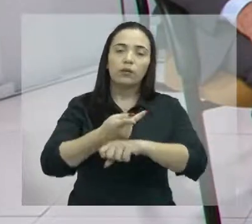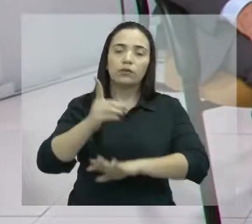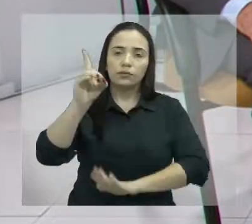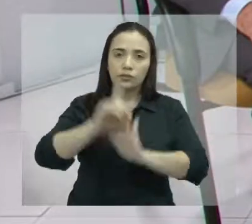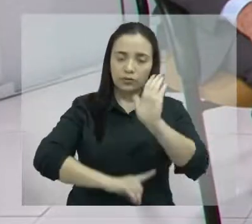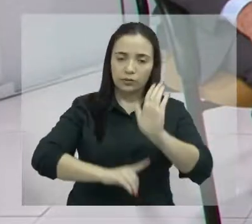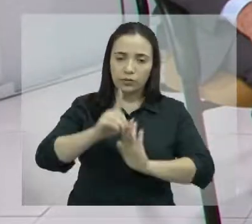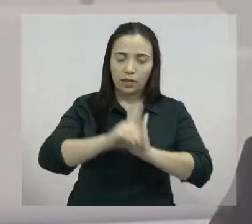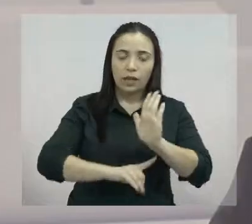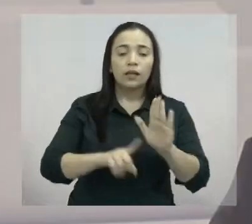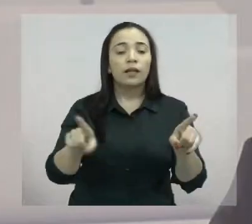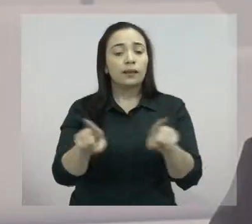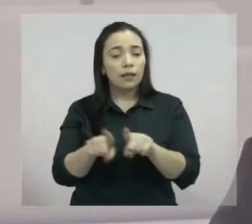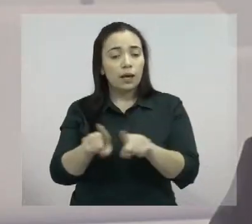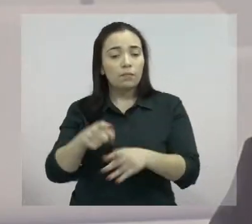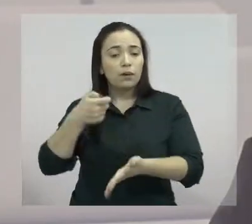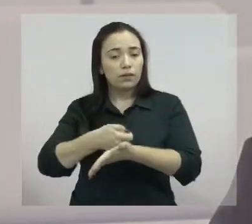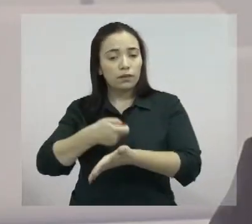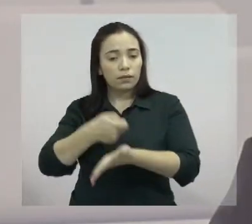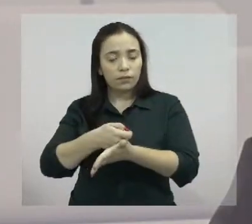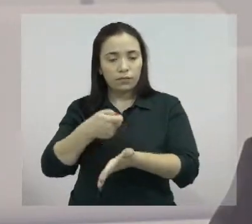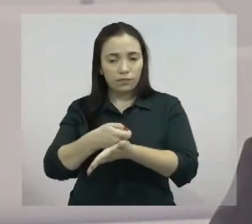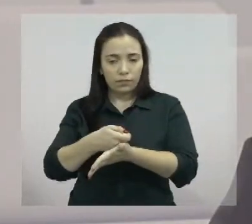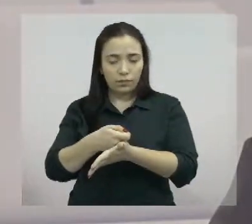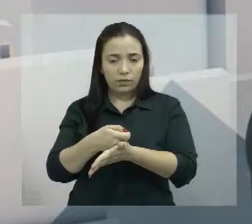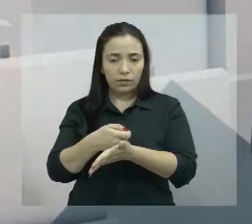também cumprir com os seus deveres. Né? Então,